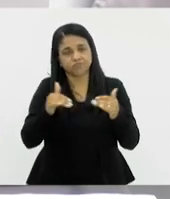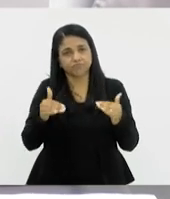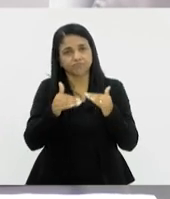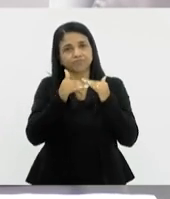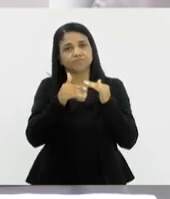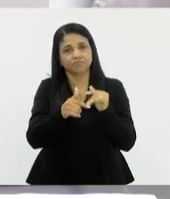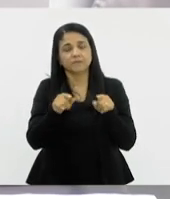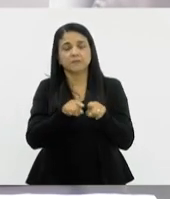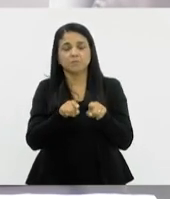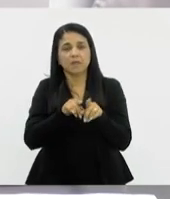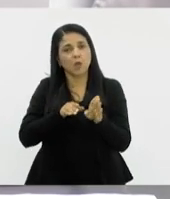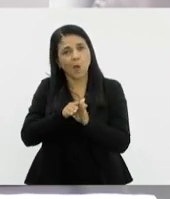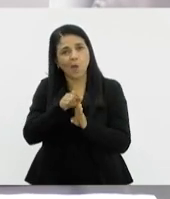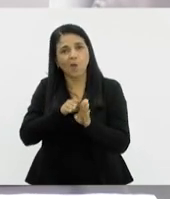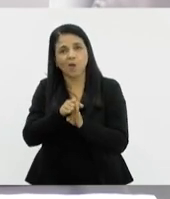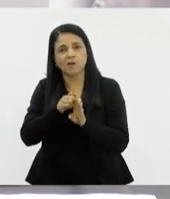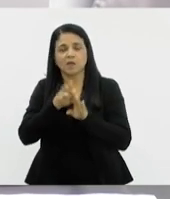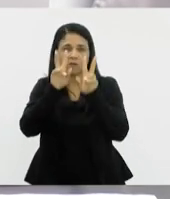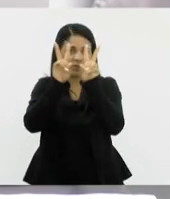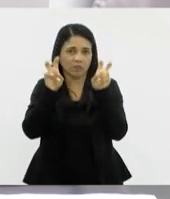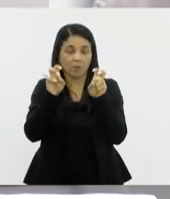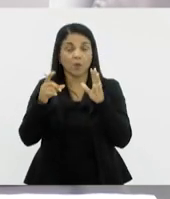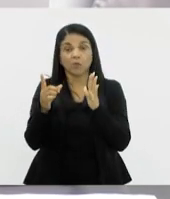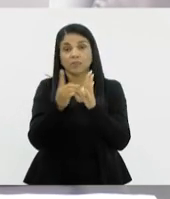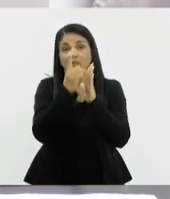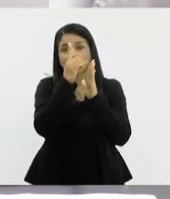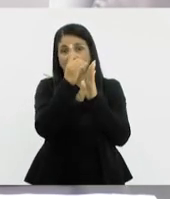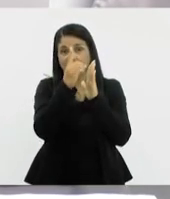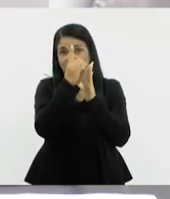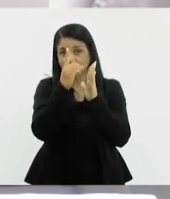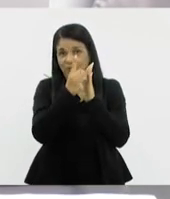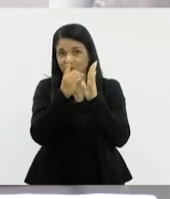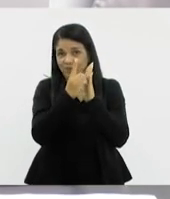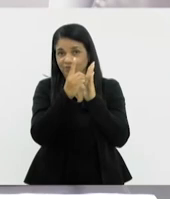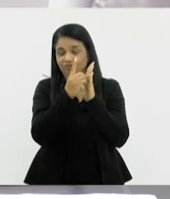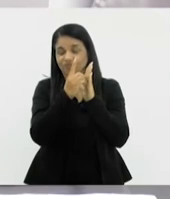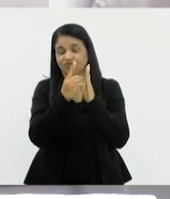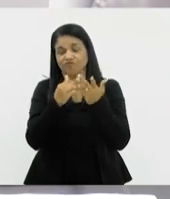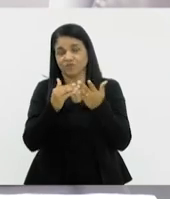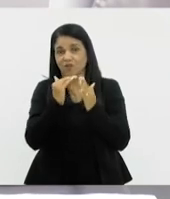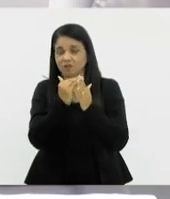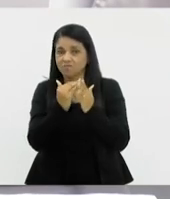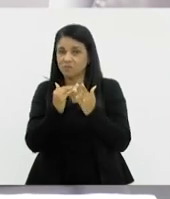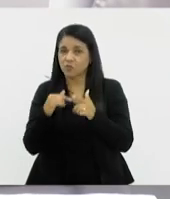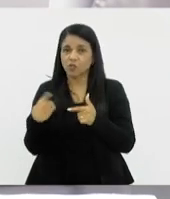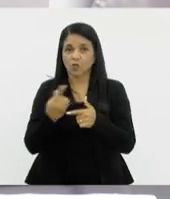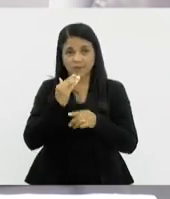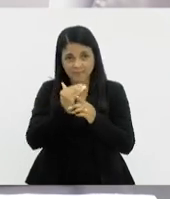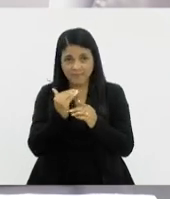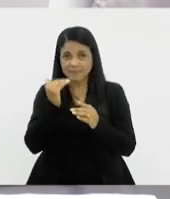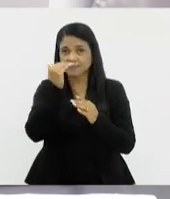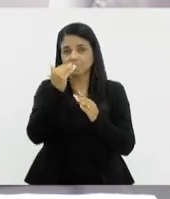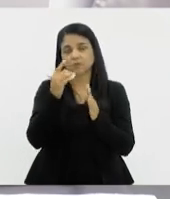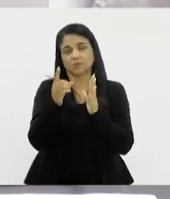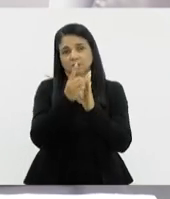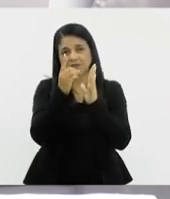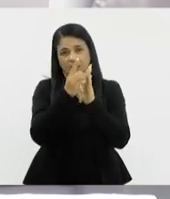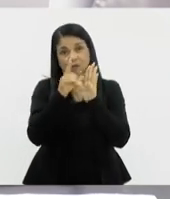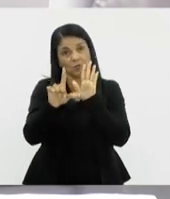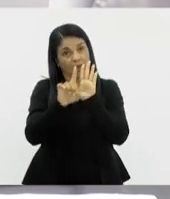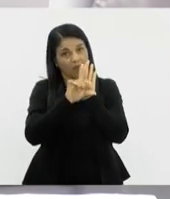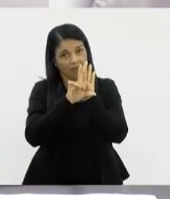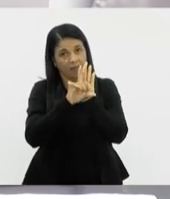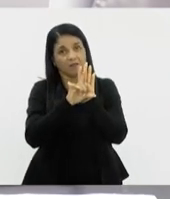também esse sistema é um decreto. Então, a gente está acima do decreto. Na verdade, um decreto-lei, né? Que tem força